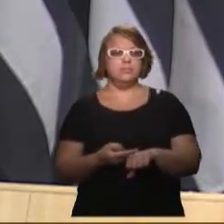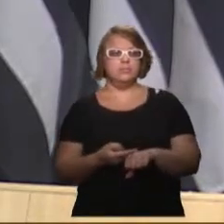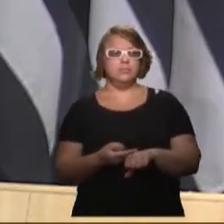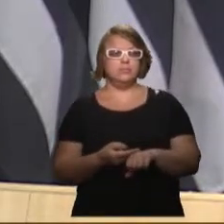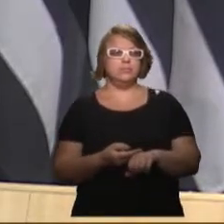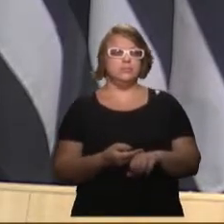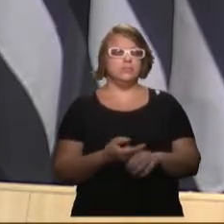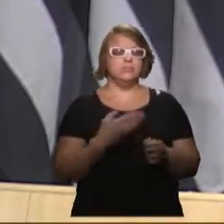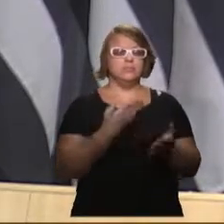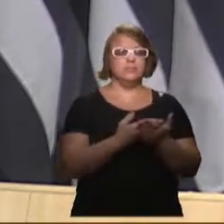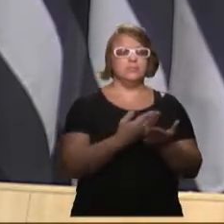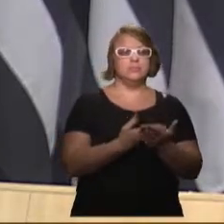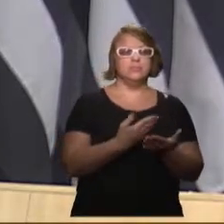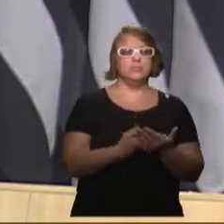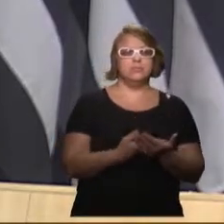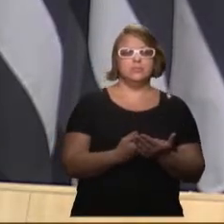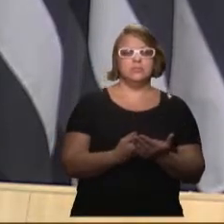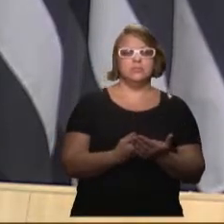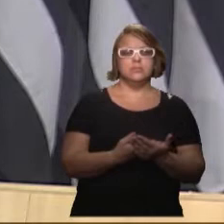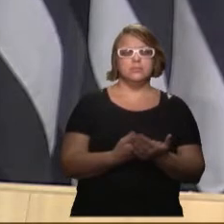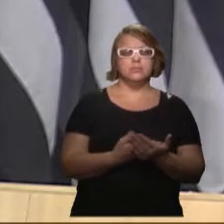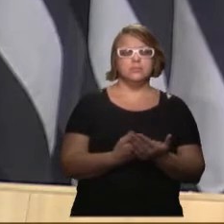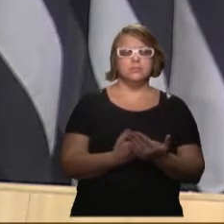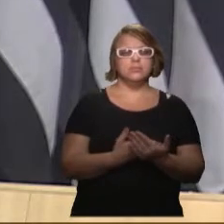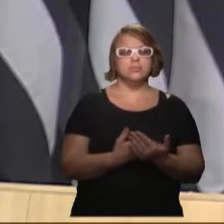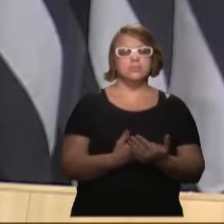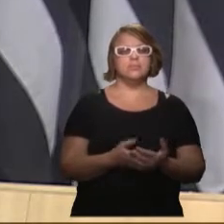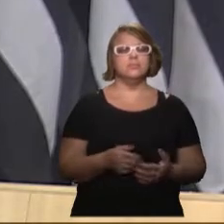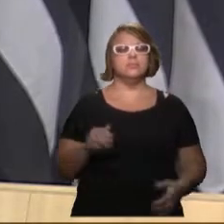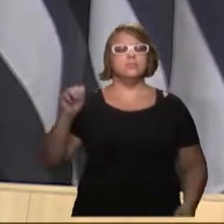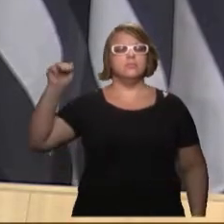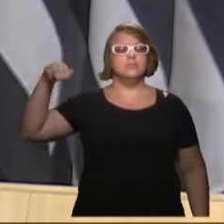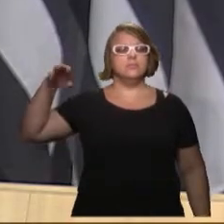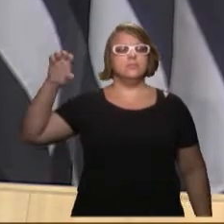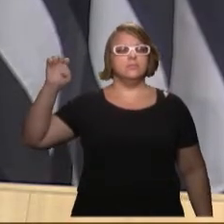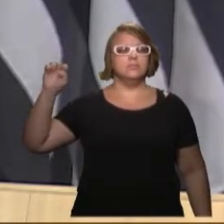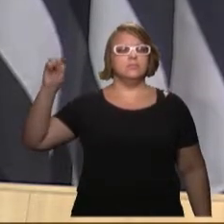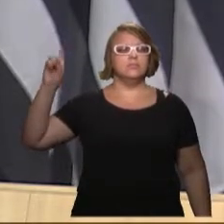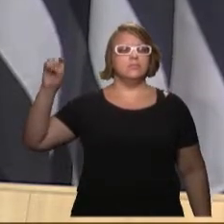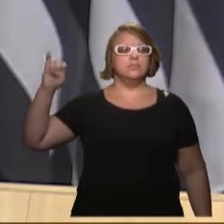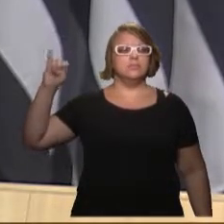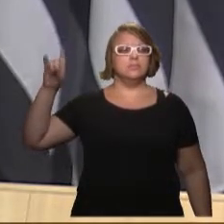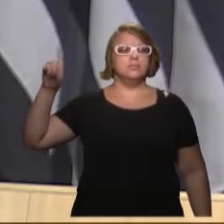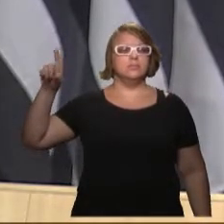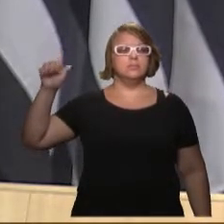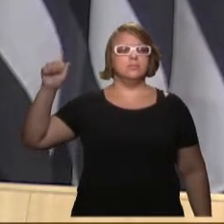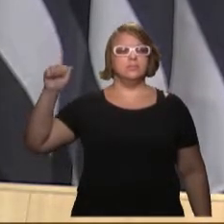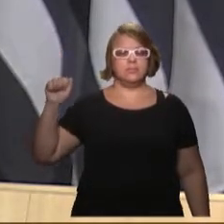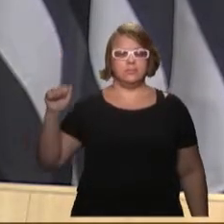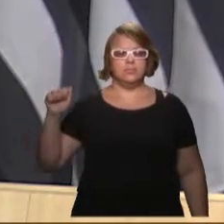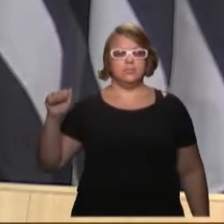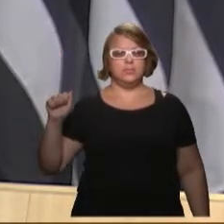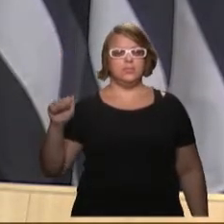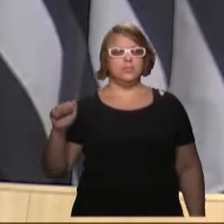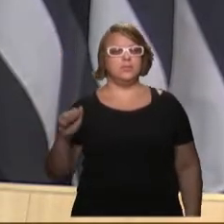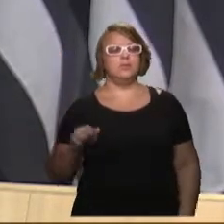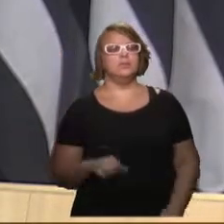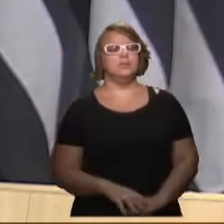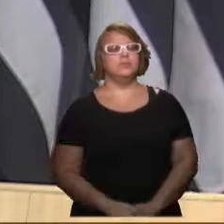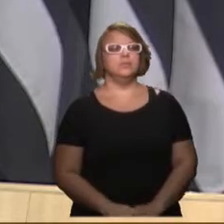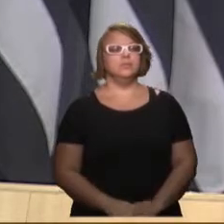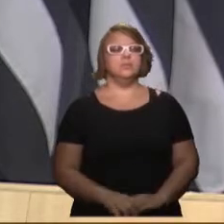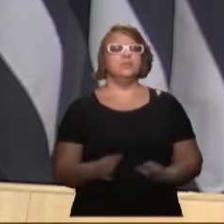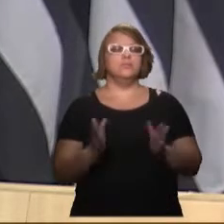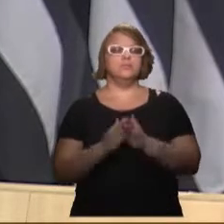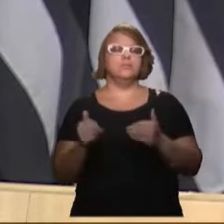dinheiro público do município. Medidas cautelares. Quais foram essas medidas, presidente? Medida essa, solicitei um